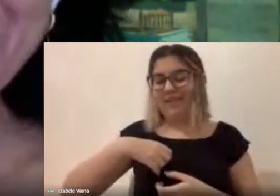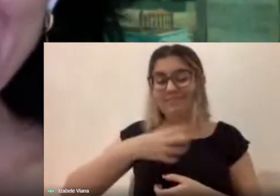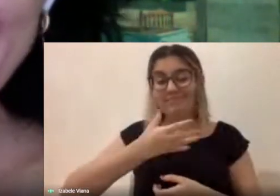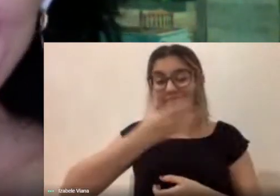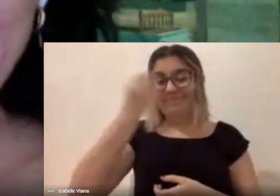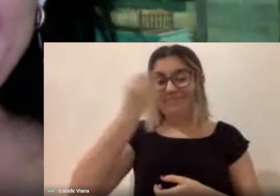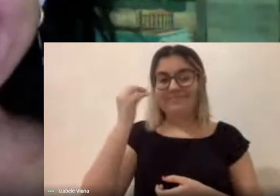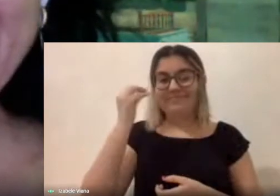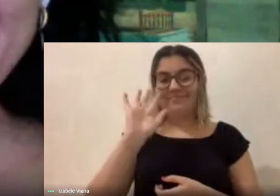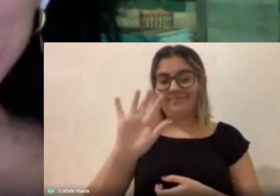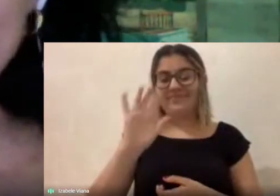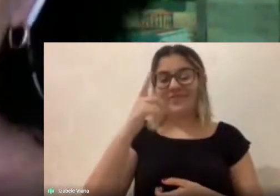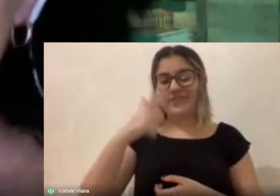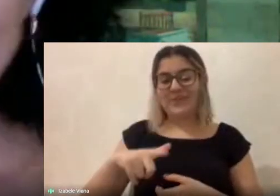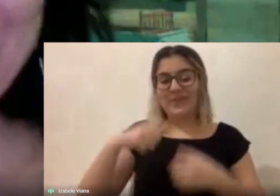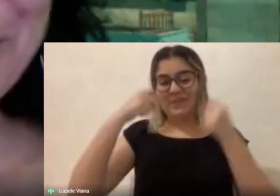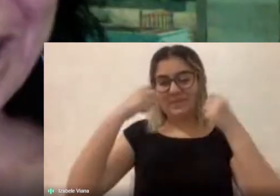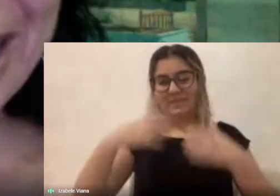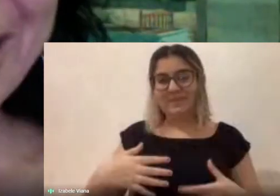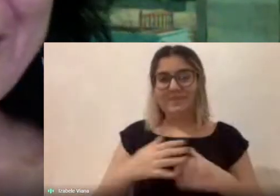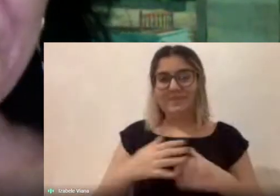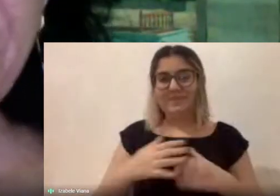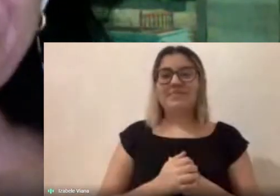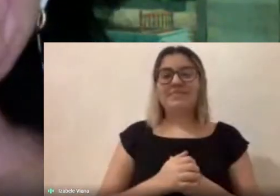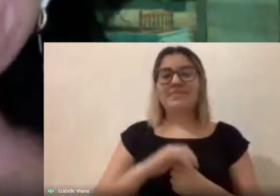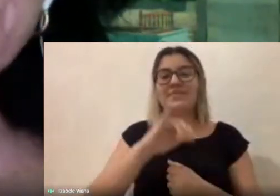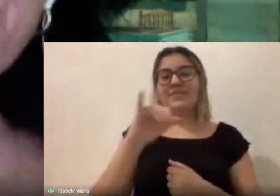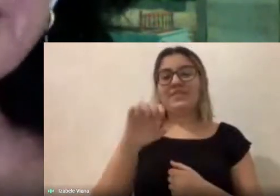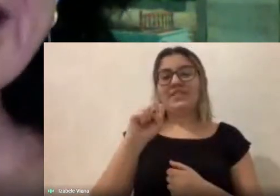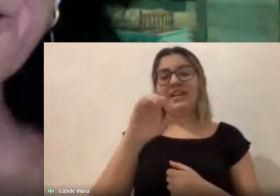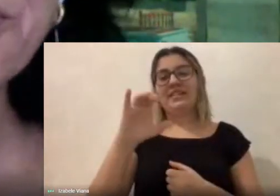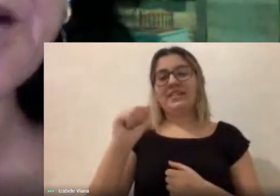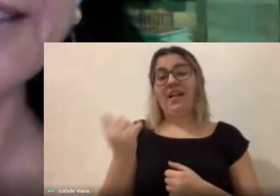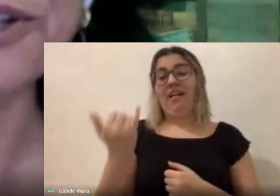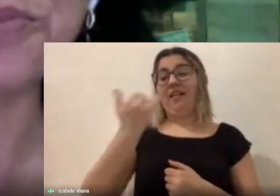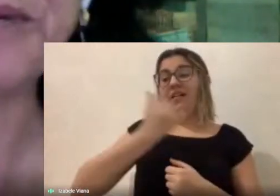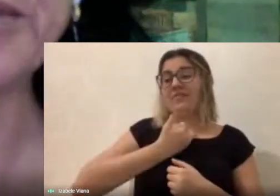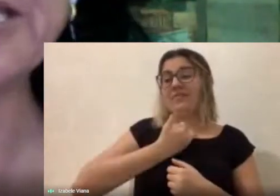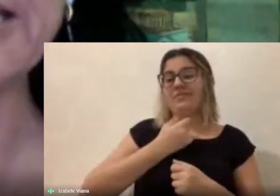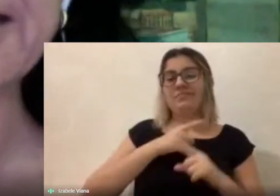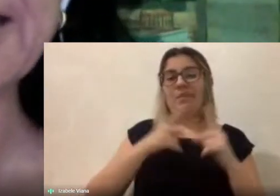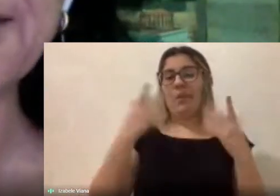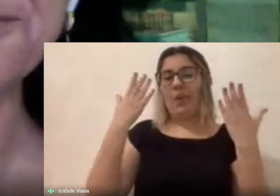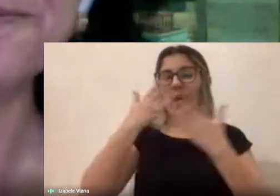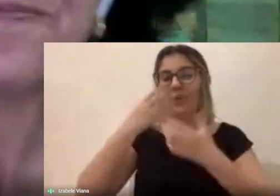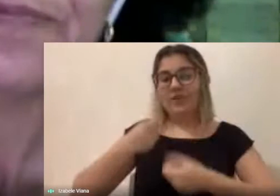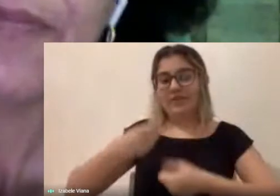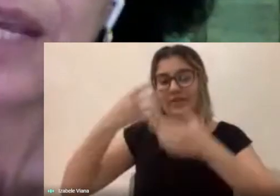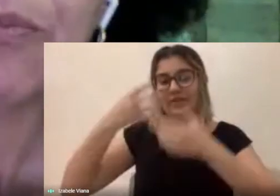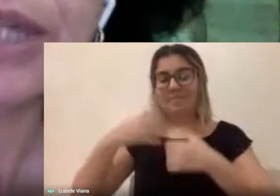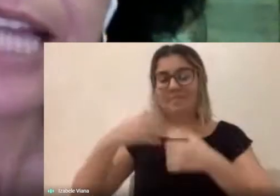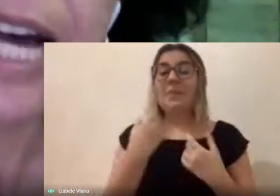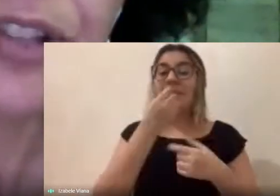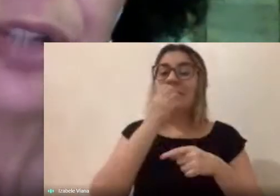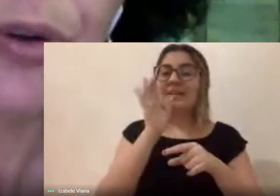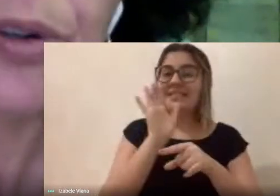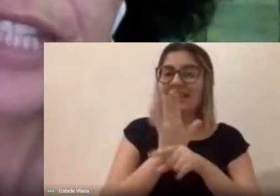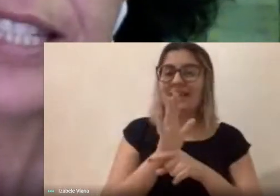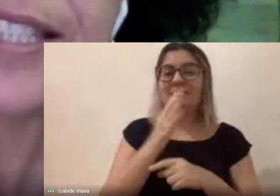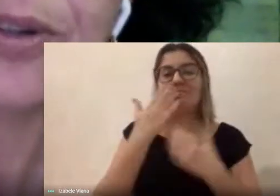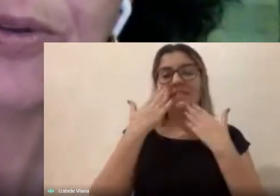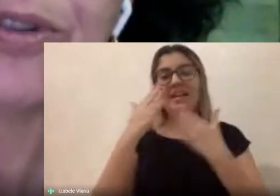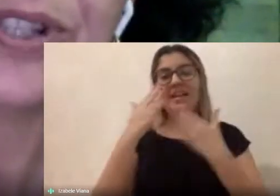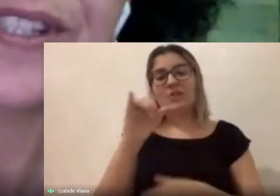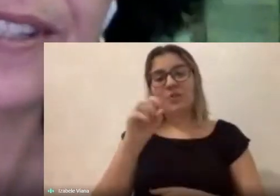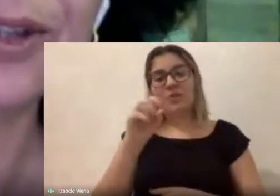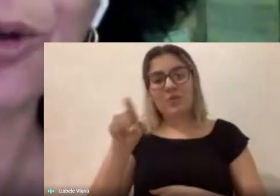A Jéssica já tinha me avisado, mas eu não olhei para o chat. Então, muito boa tarde, obrigada, Jo, pela apresentação. Boa tarde a